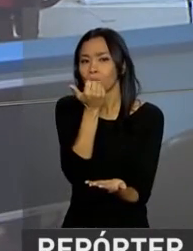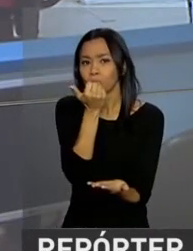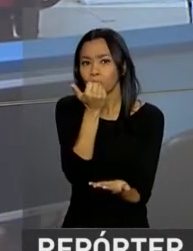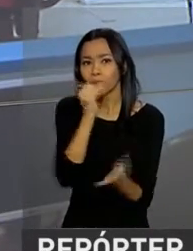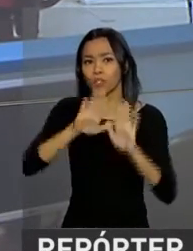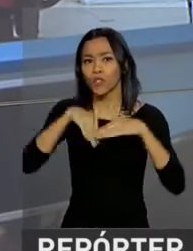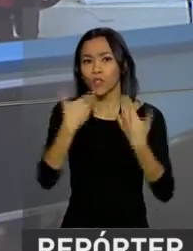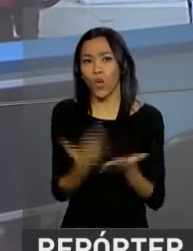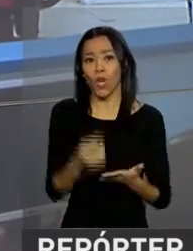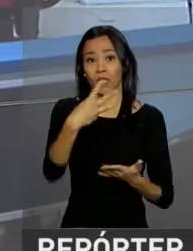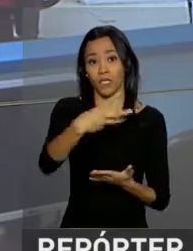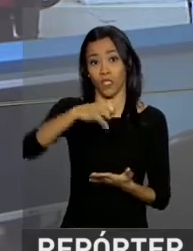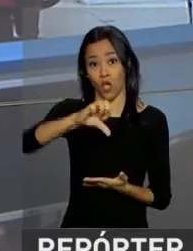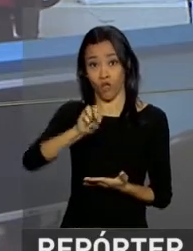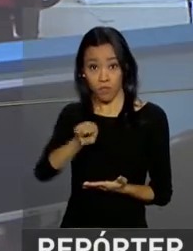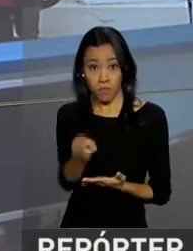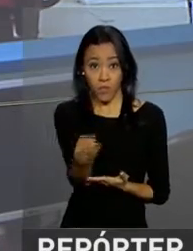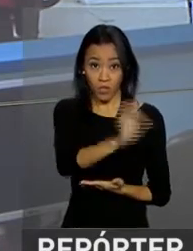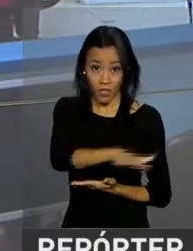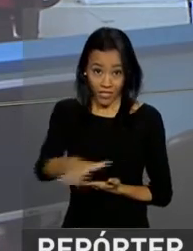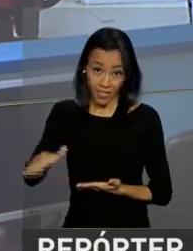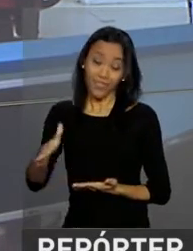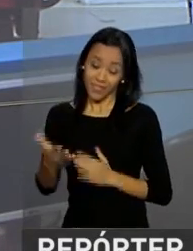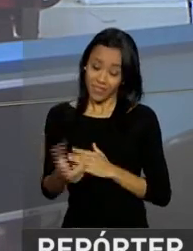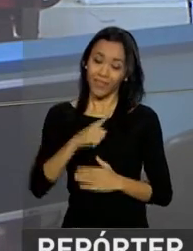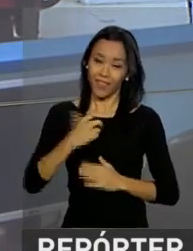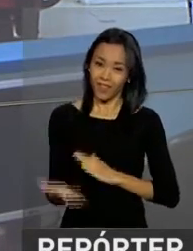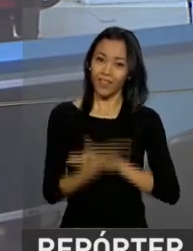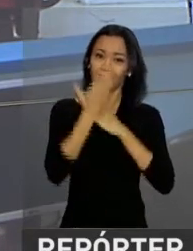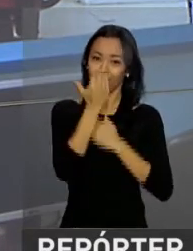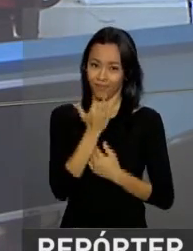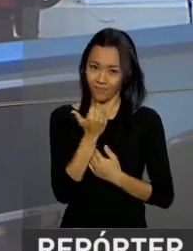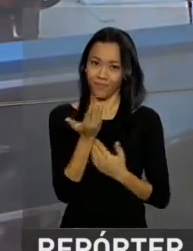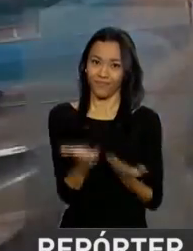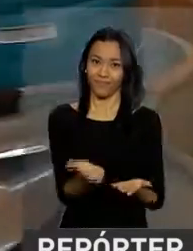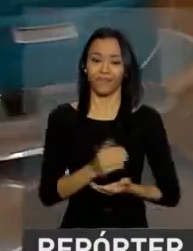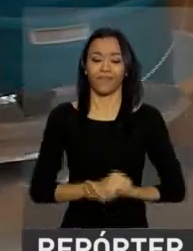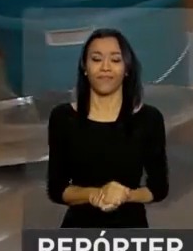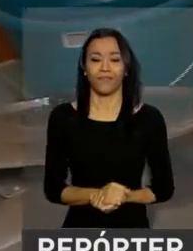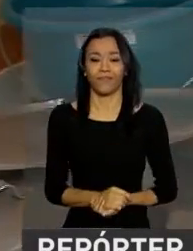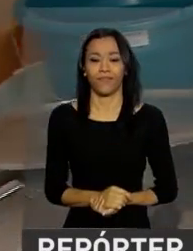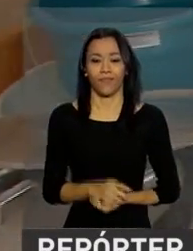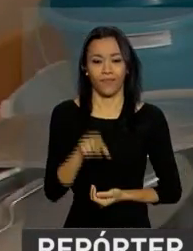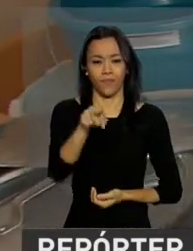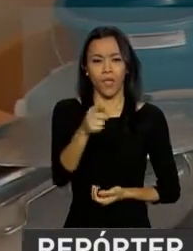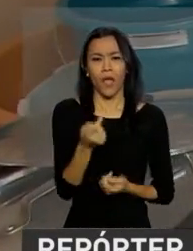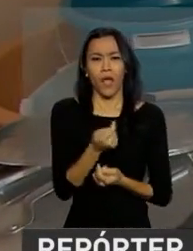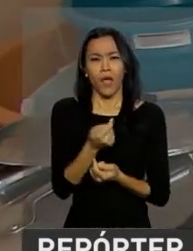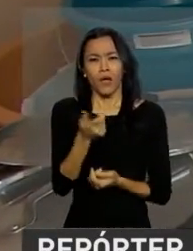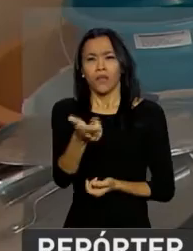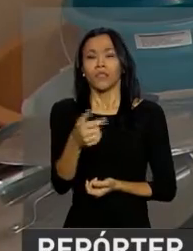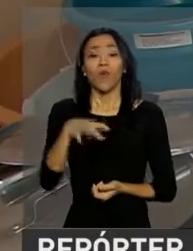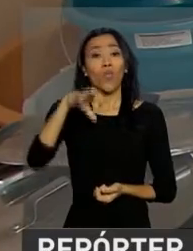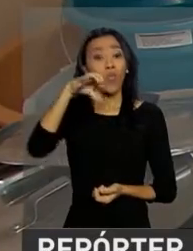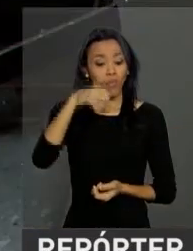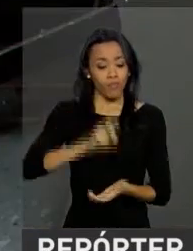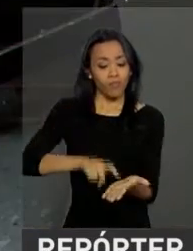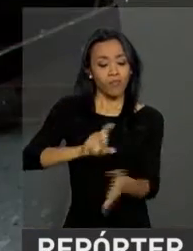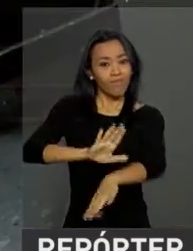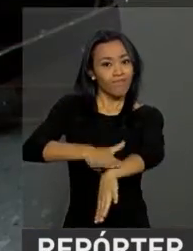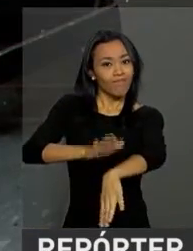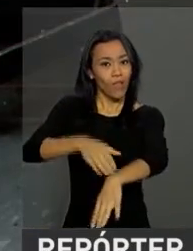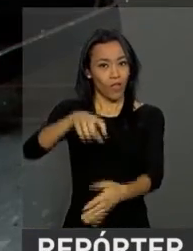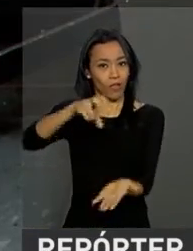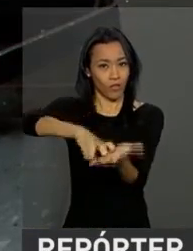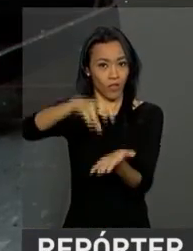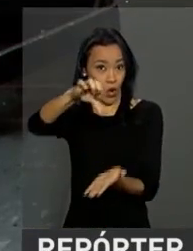39 milhões de crianças são beneficiadas são pouco mais de nove horas da manhã